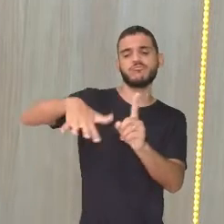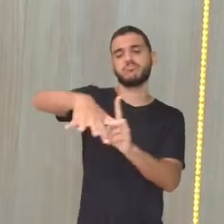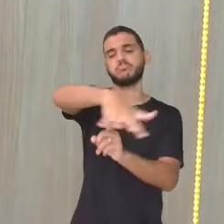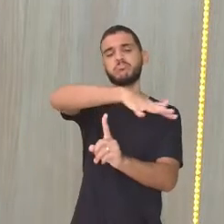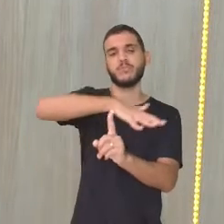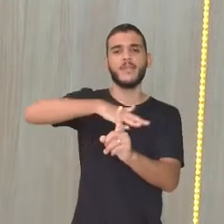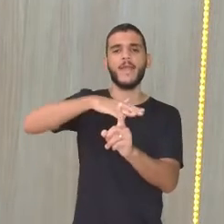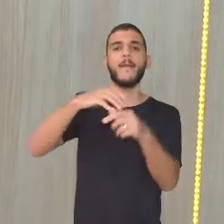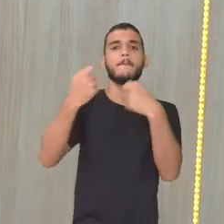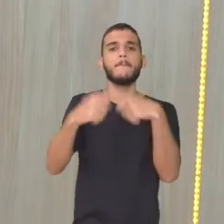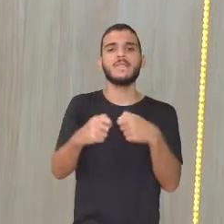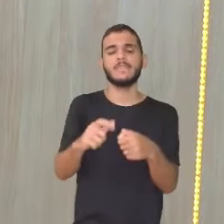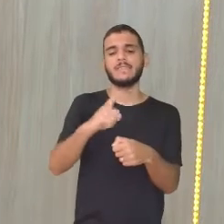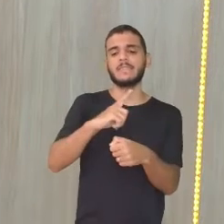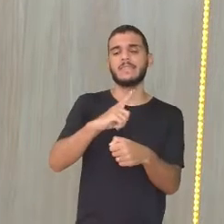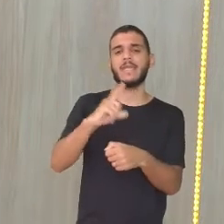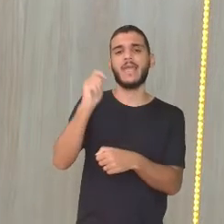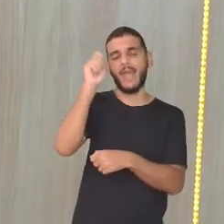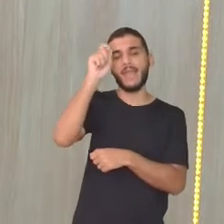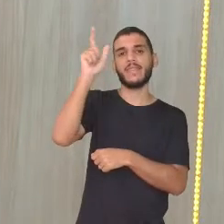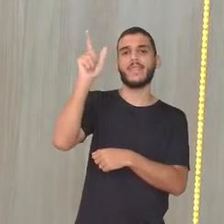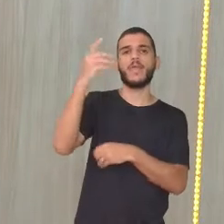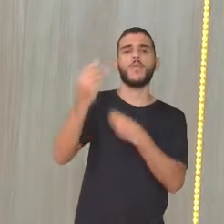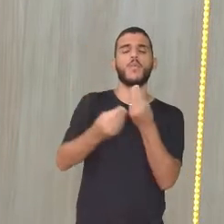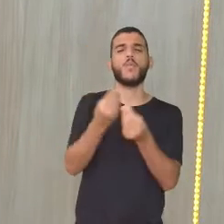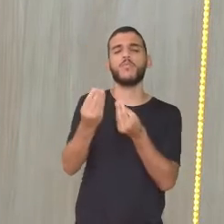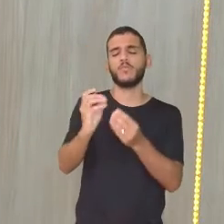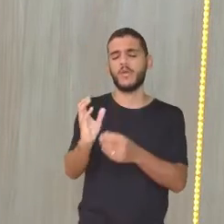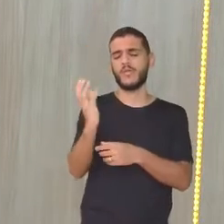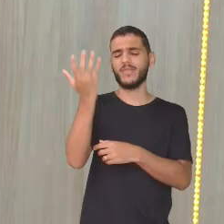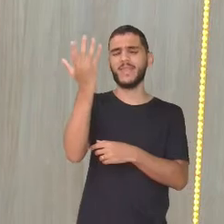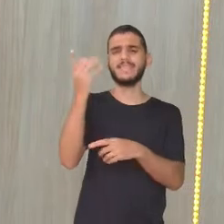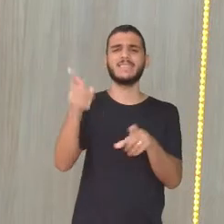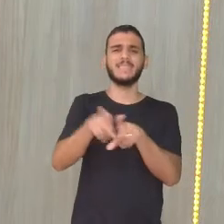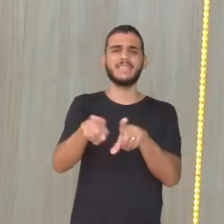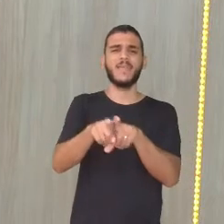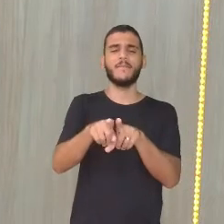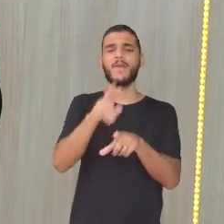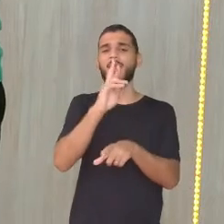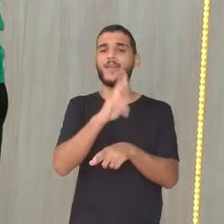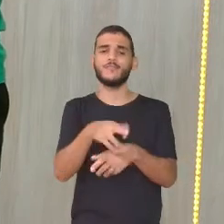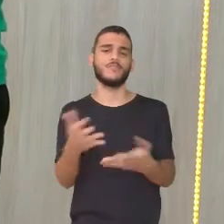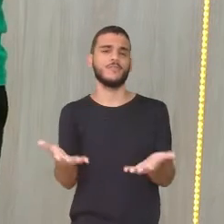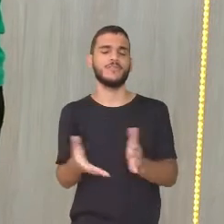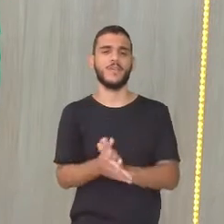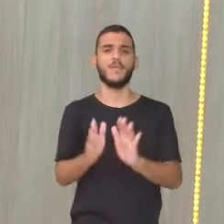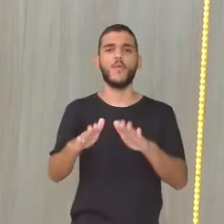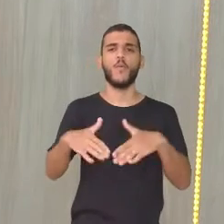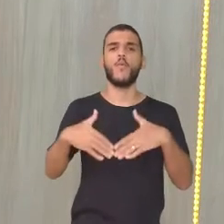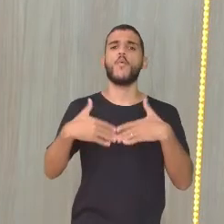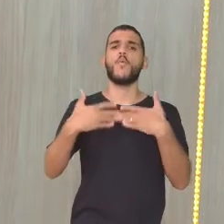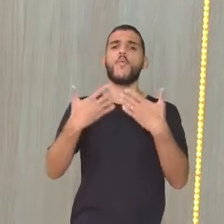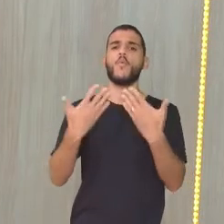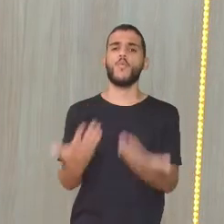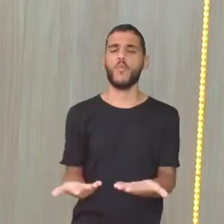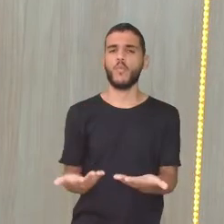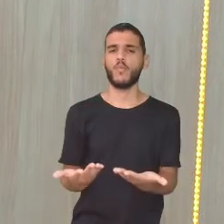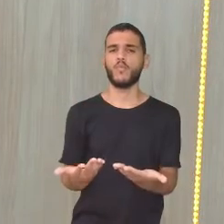a ideia de causa e consequência. Né? A gente tem que entender quais fatores estão